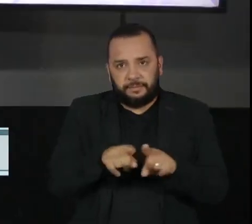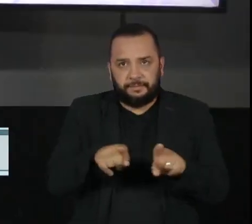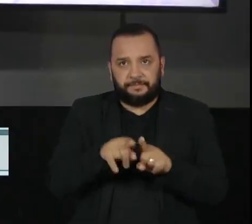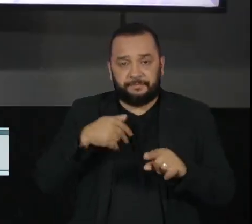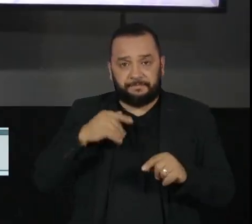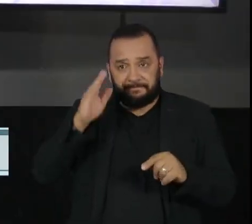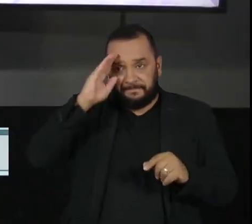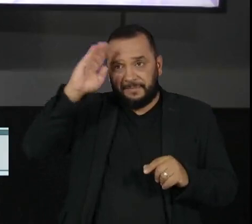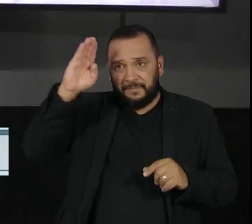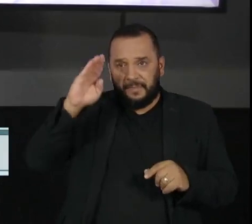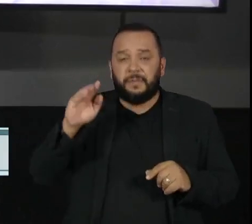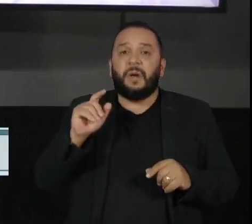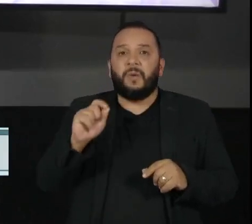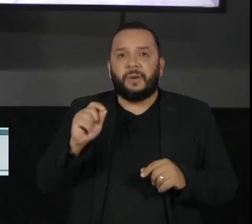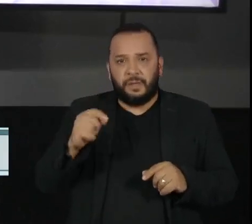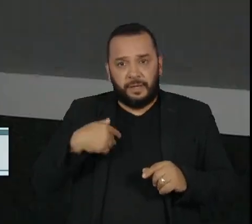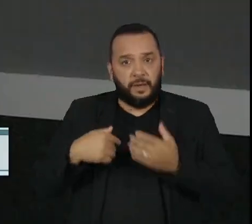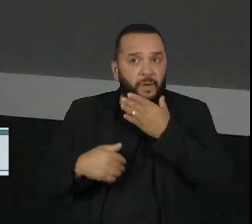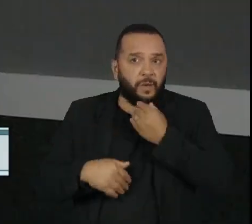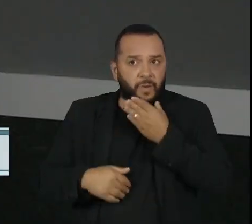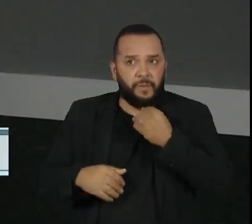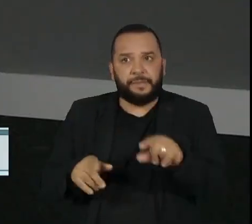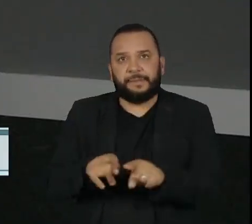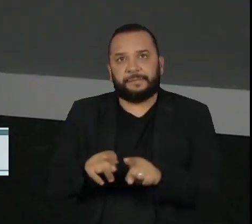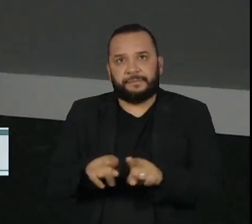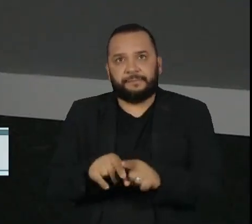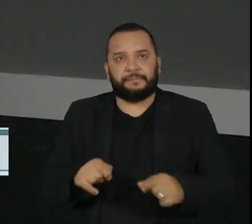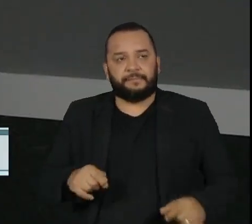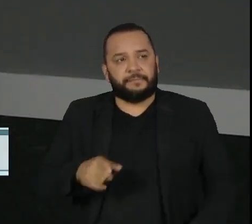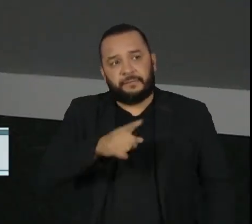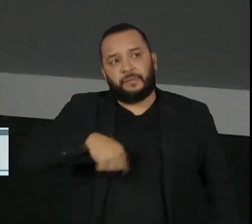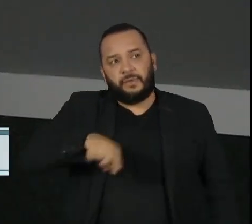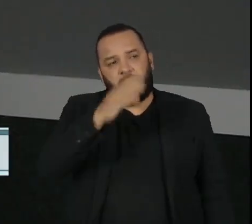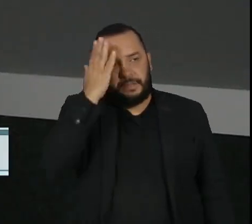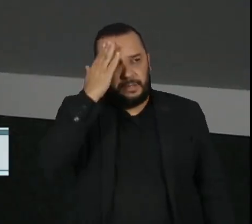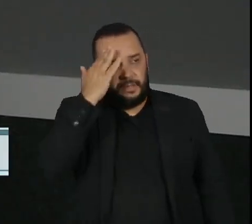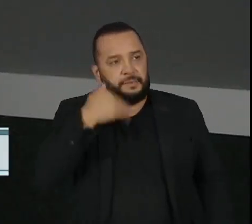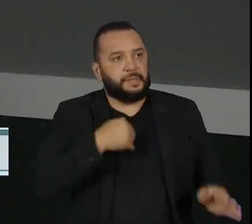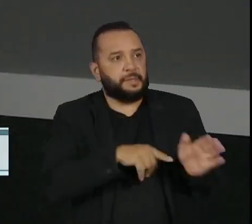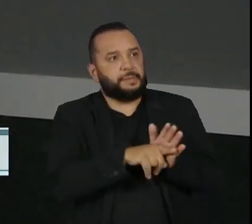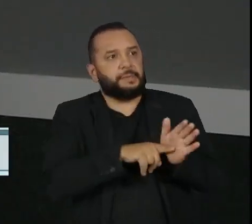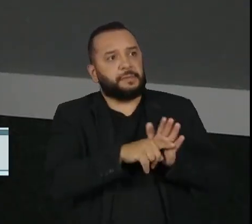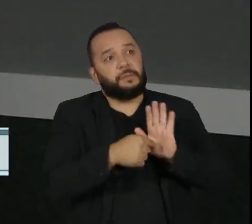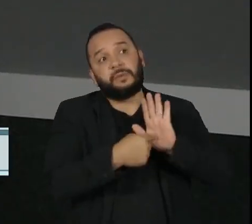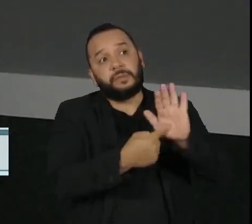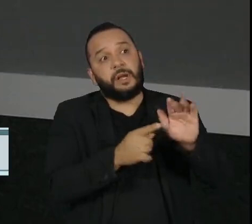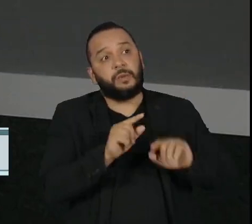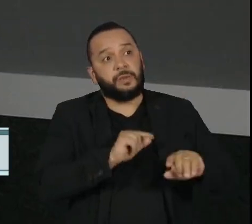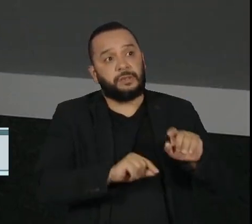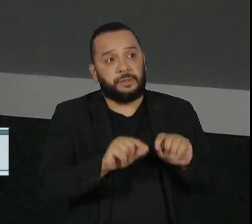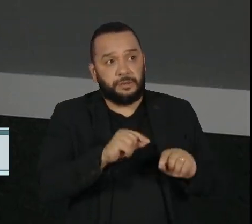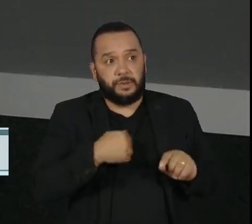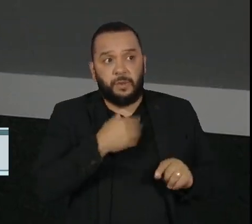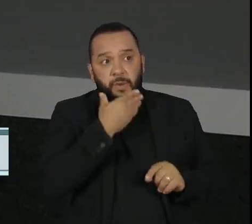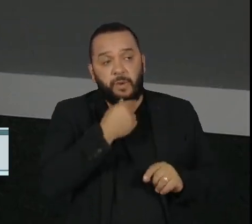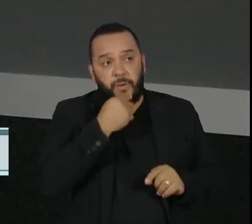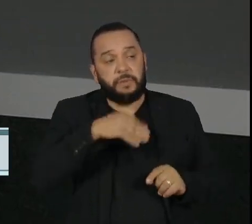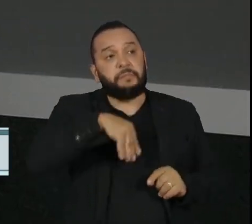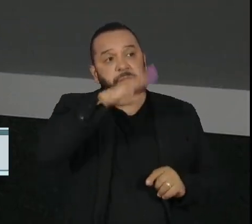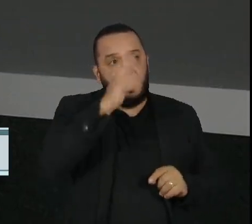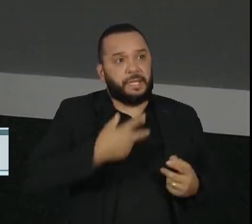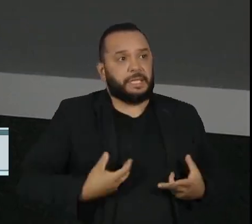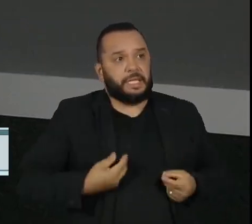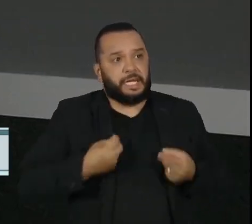principais daqueles que acometem o sexo masculino. A gente sabe pelas pesquisas apresentadas que a incidência em homens é